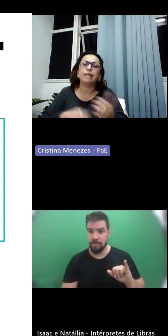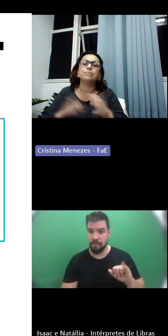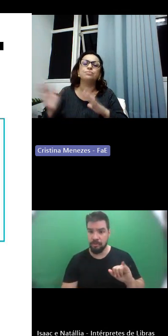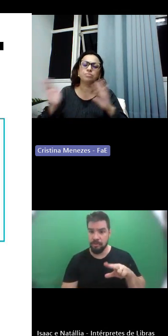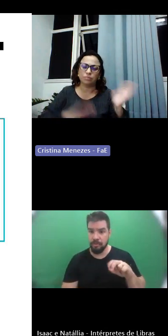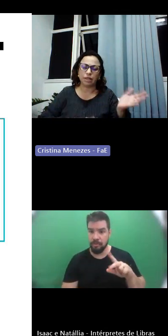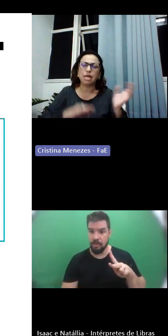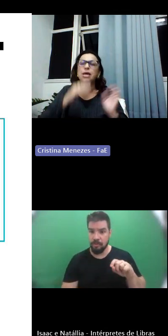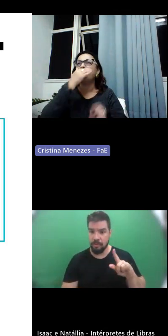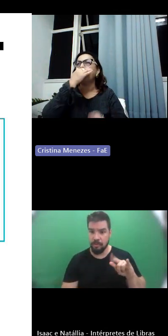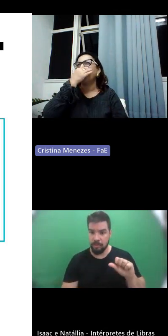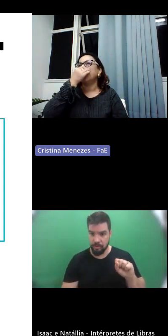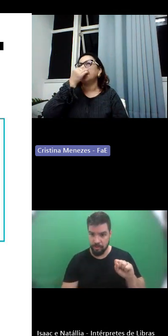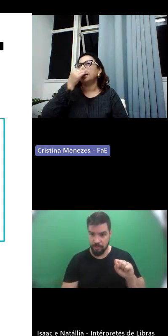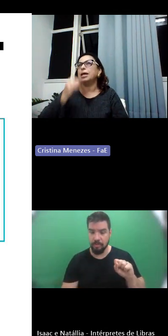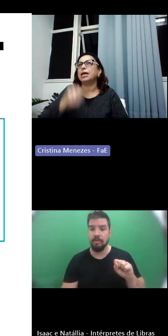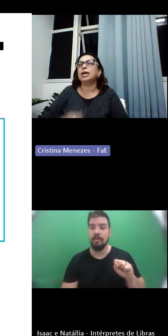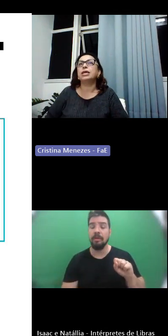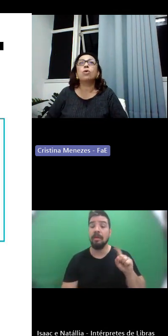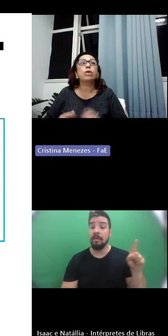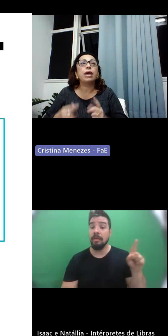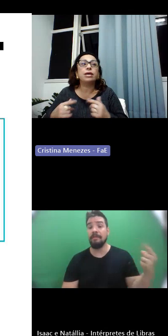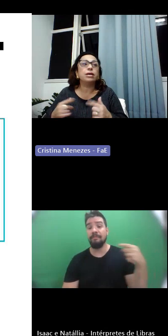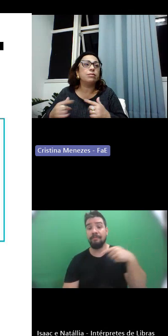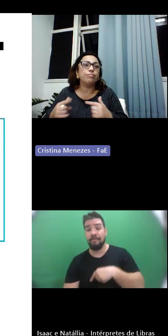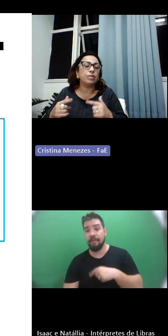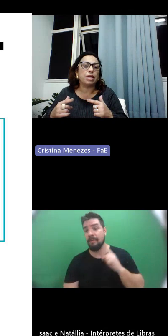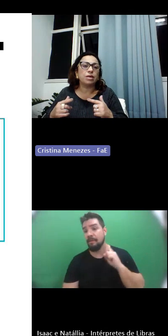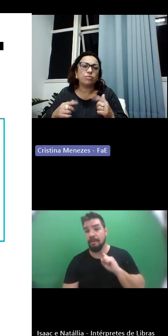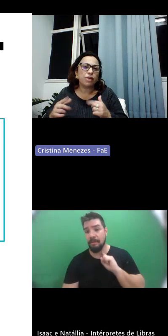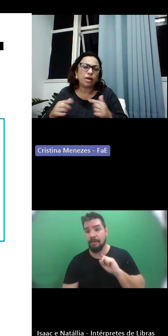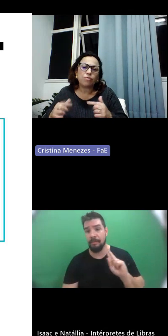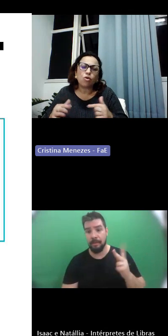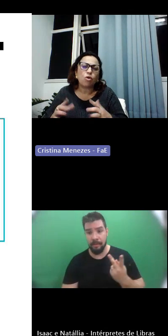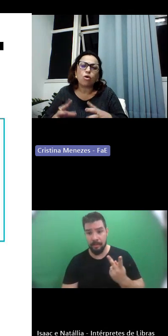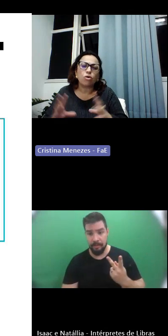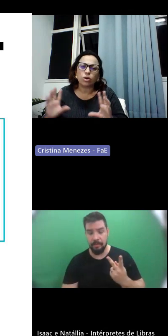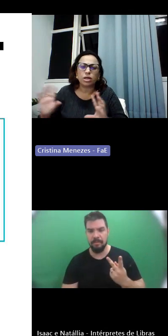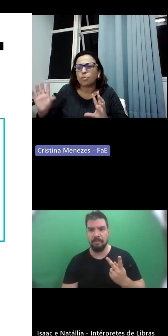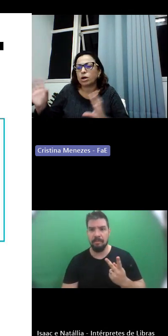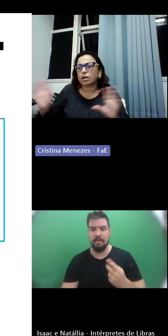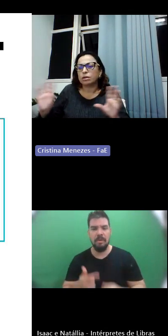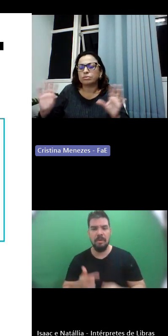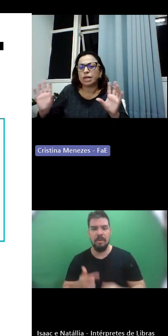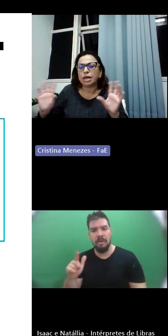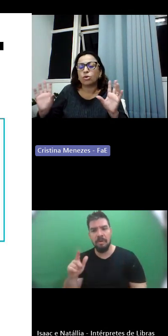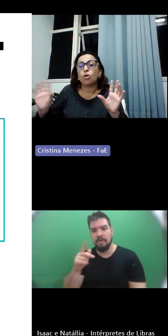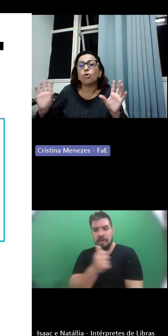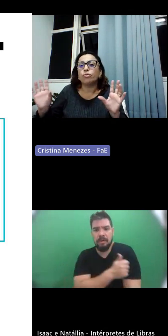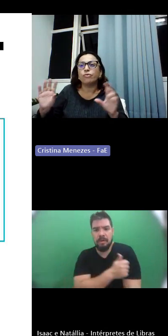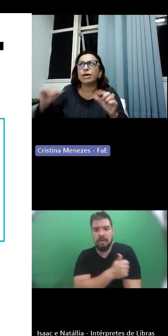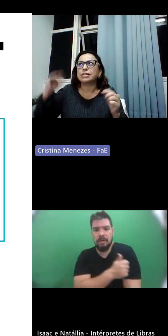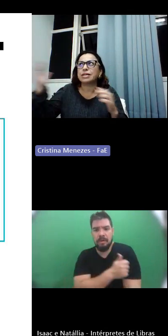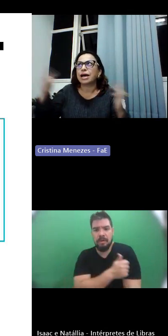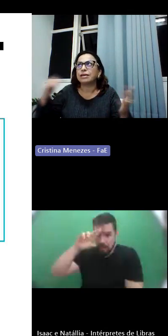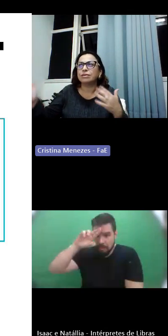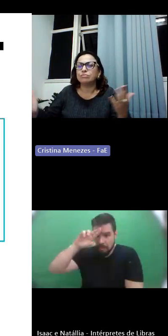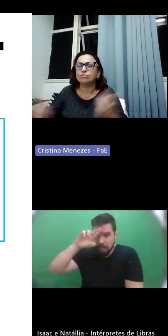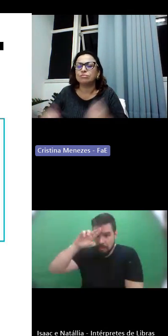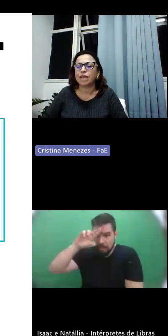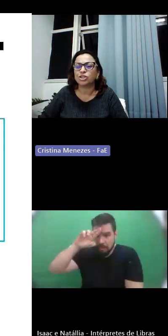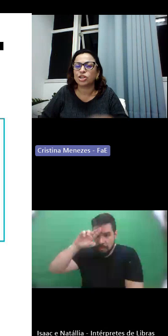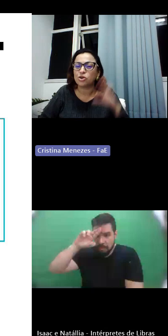para cá, né? E alguém que se equivocou ou que mora, né, ou vai